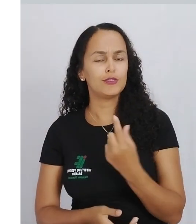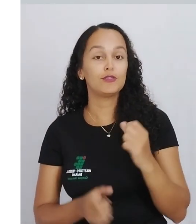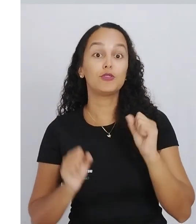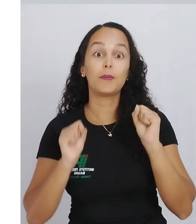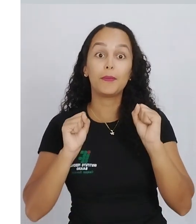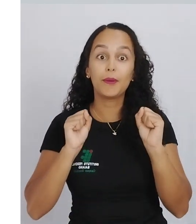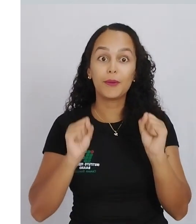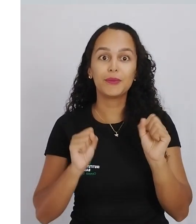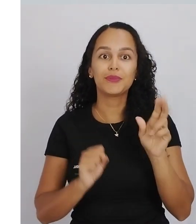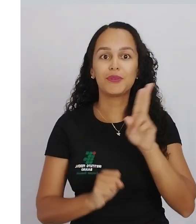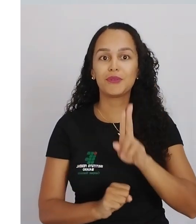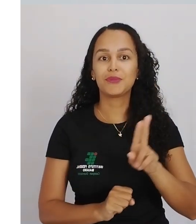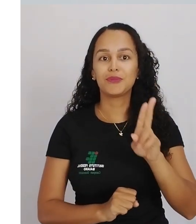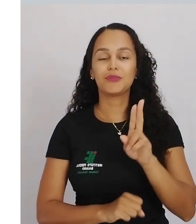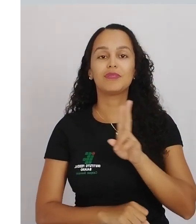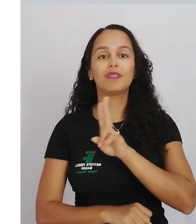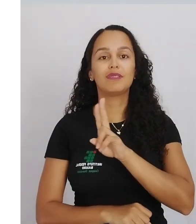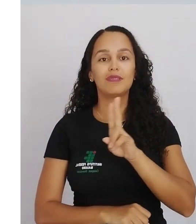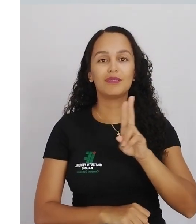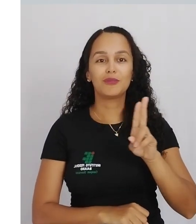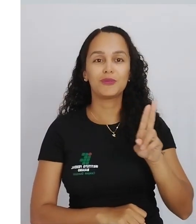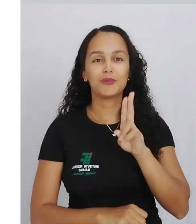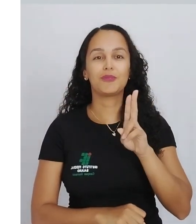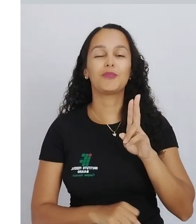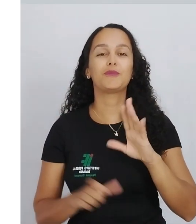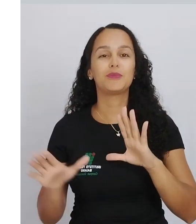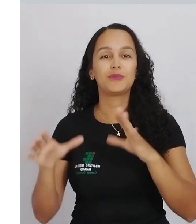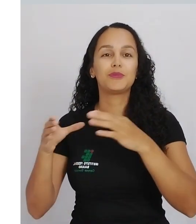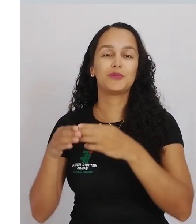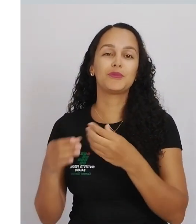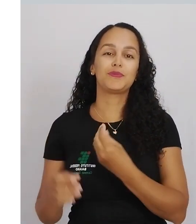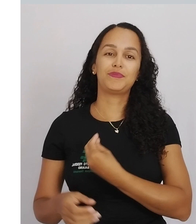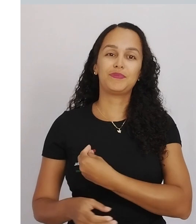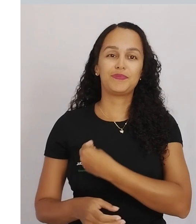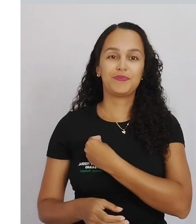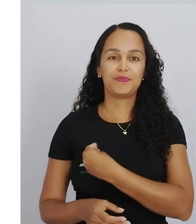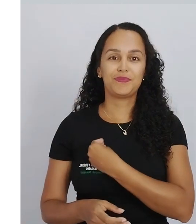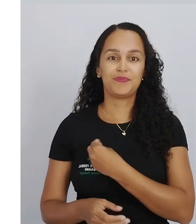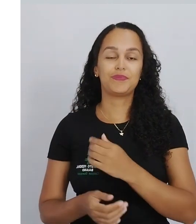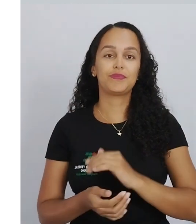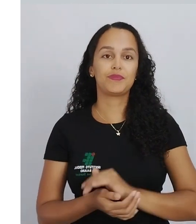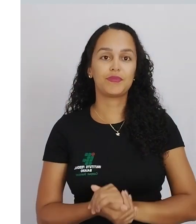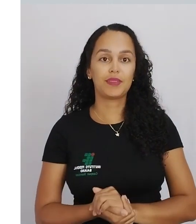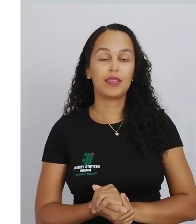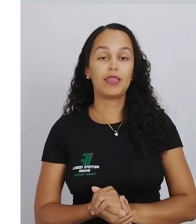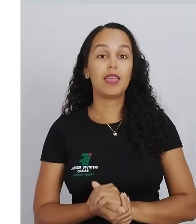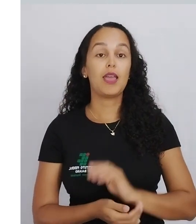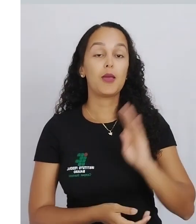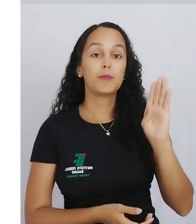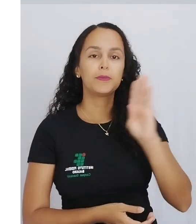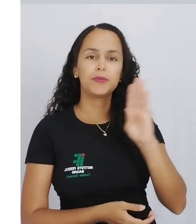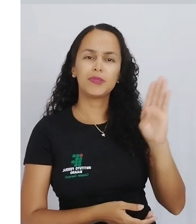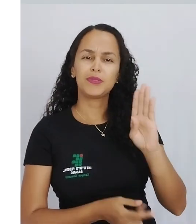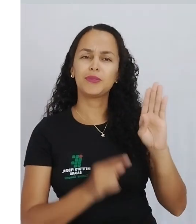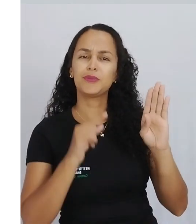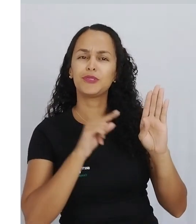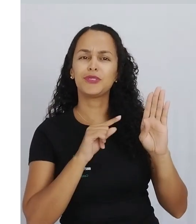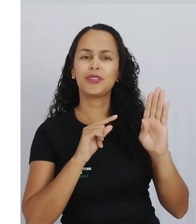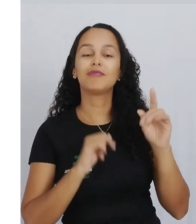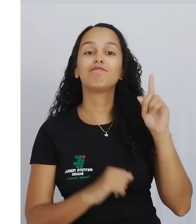gente possa chamá-los, né, de seres vivos? Então, a biologia, ela é a ciência da vida,